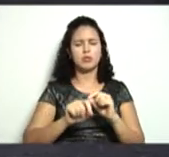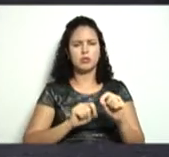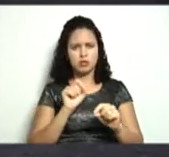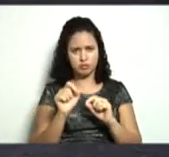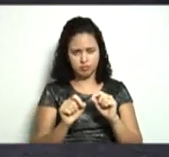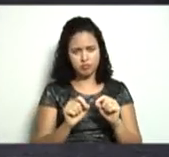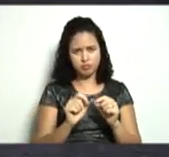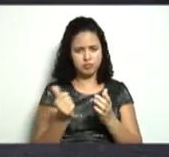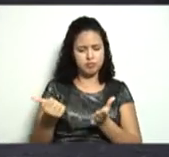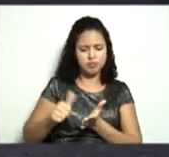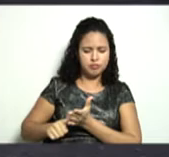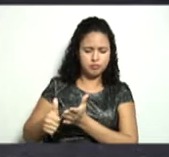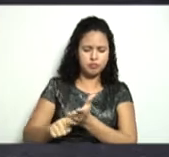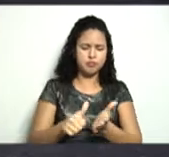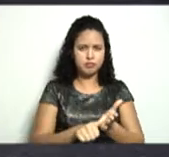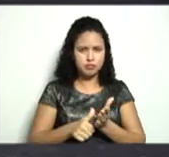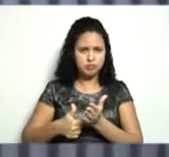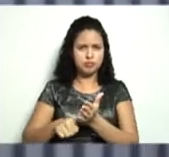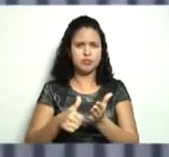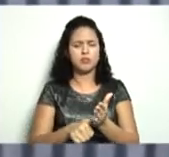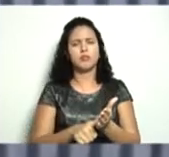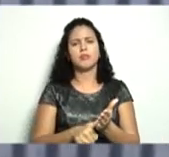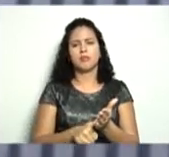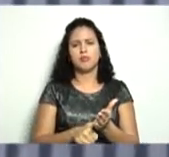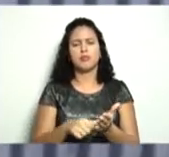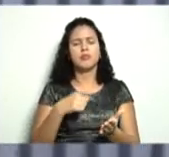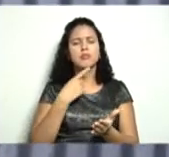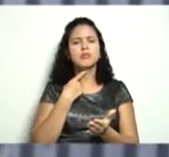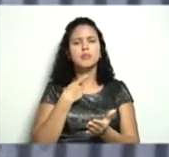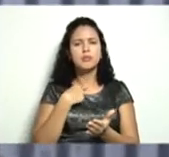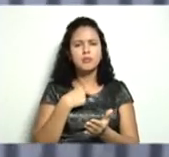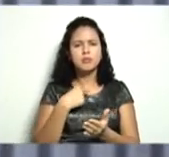nossos associados e a nossa população deseja.